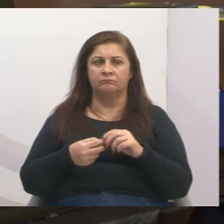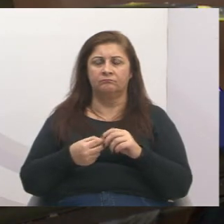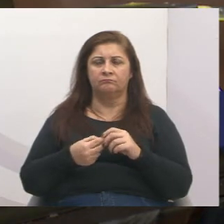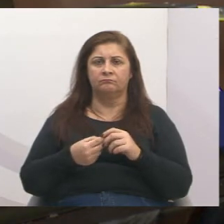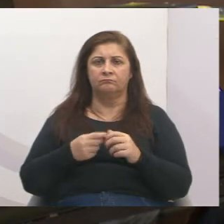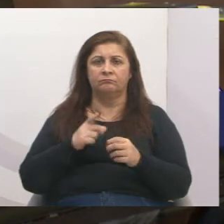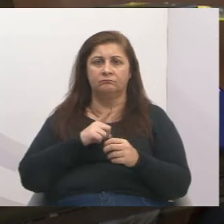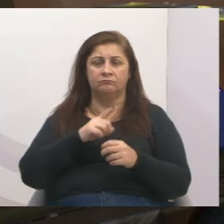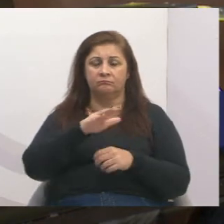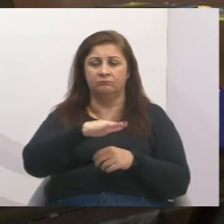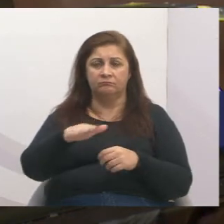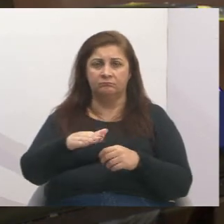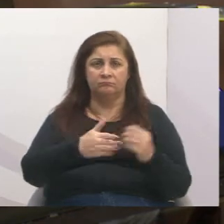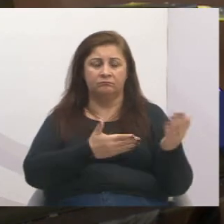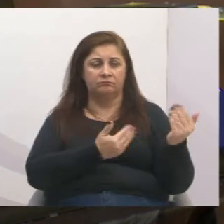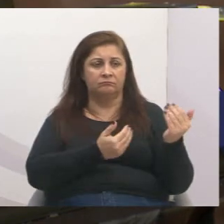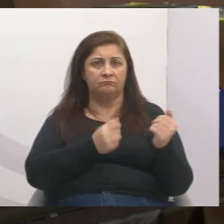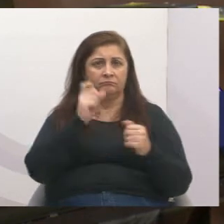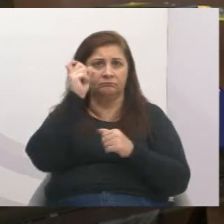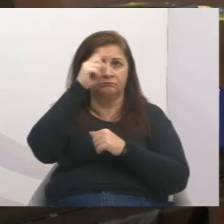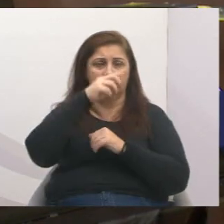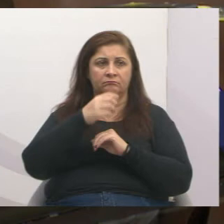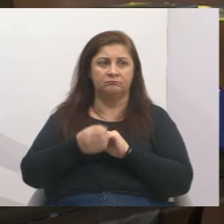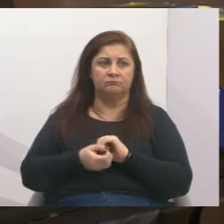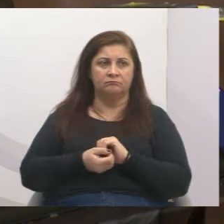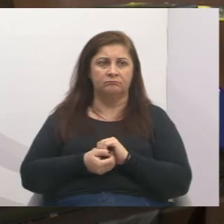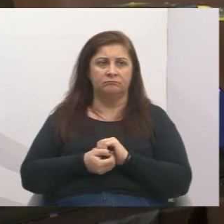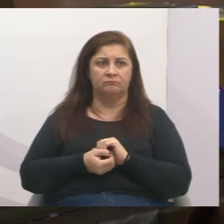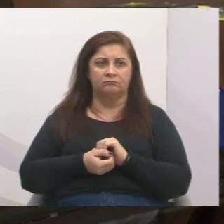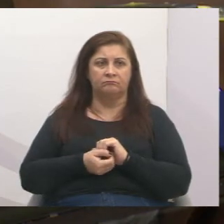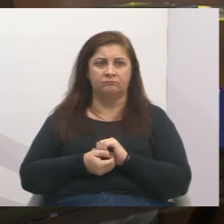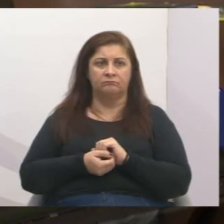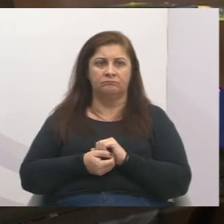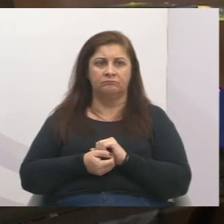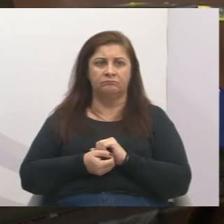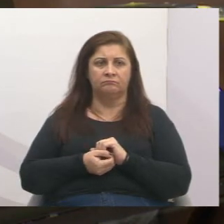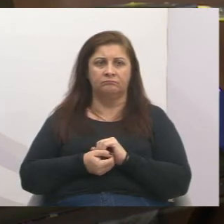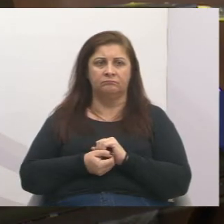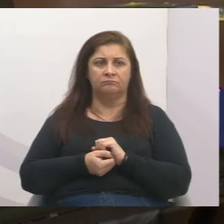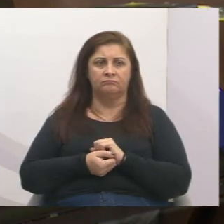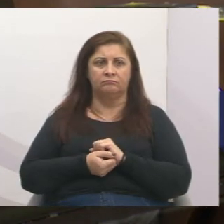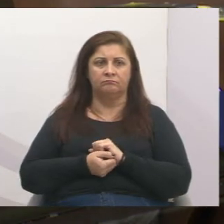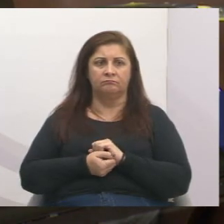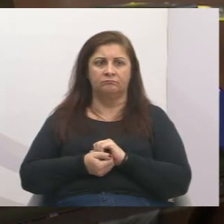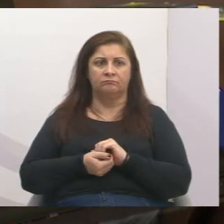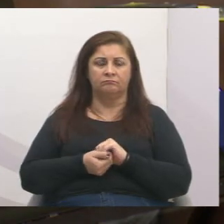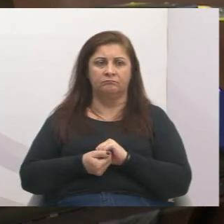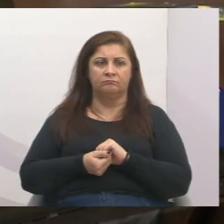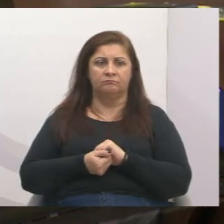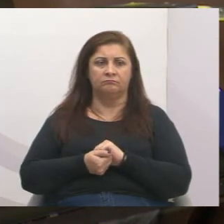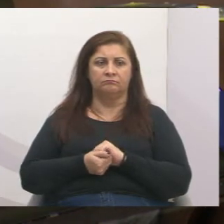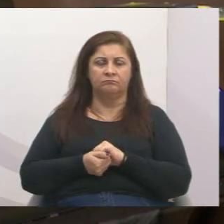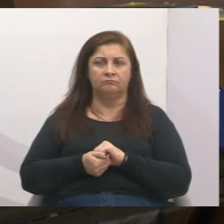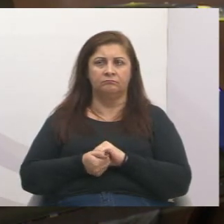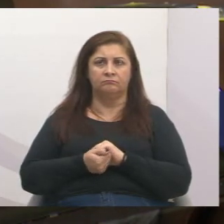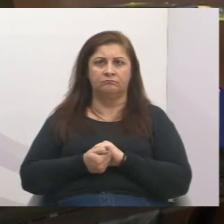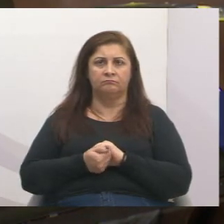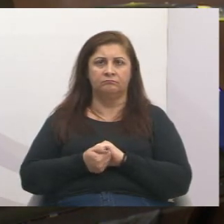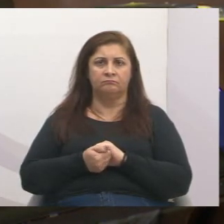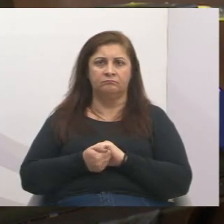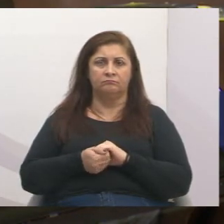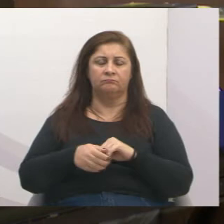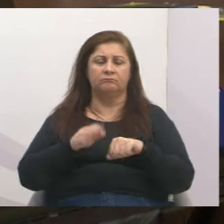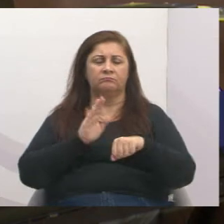muito difícil a educação. Está muito difícil educar. E aumenta-se